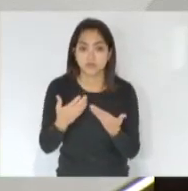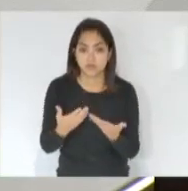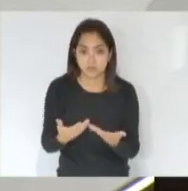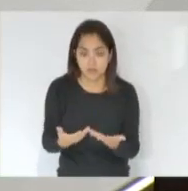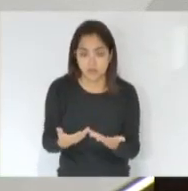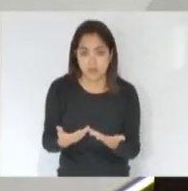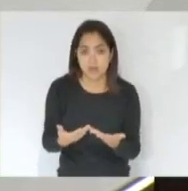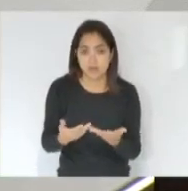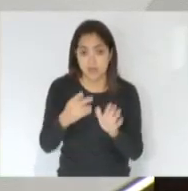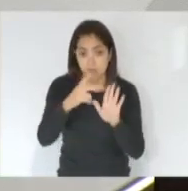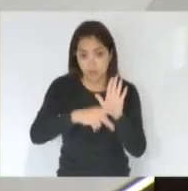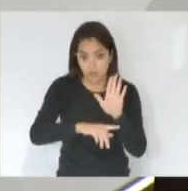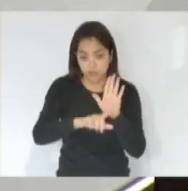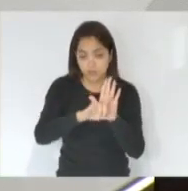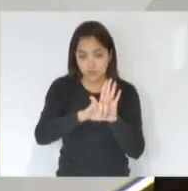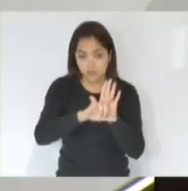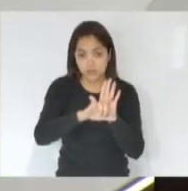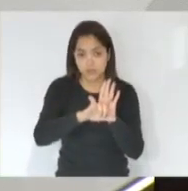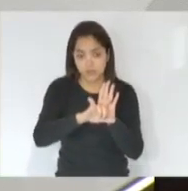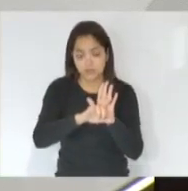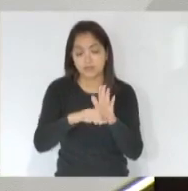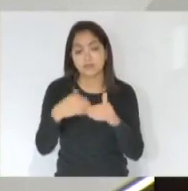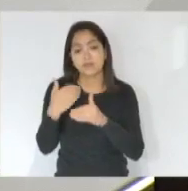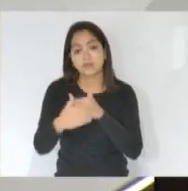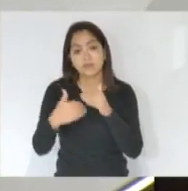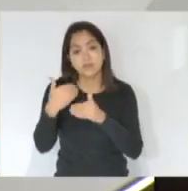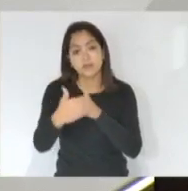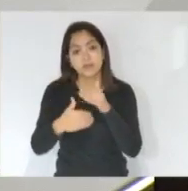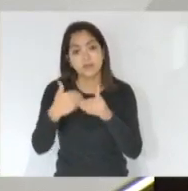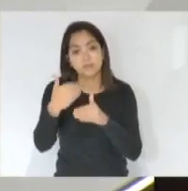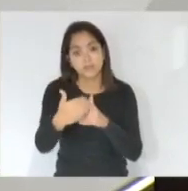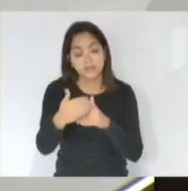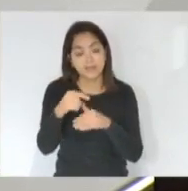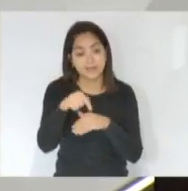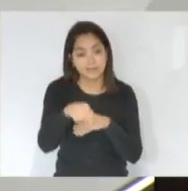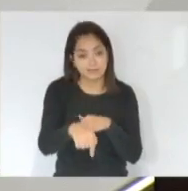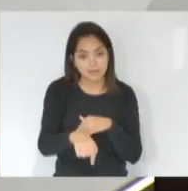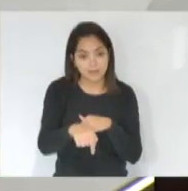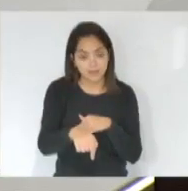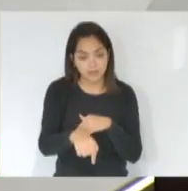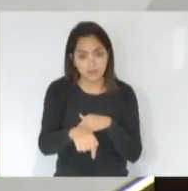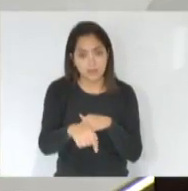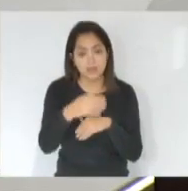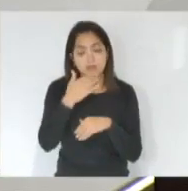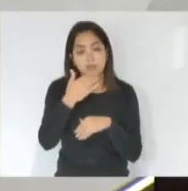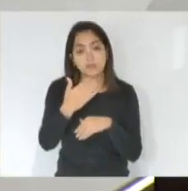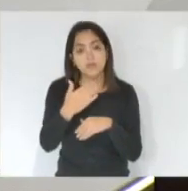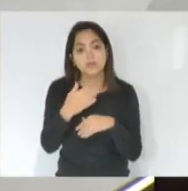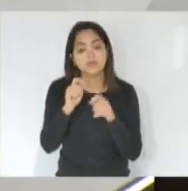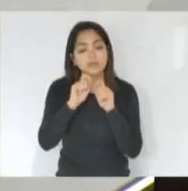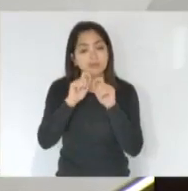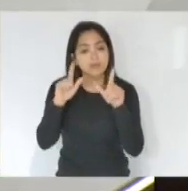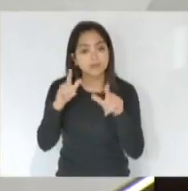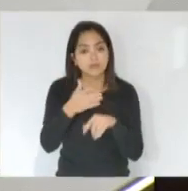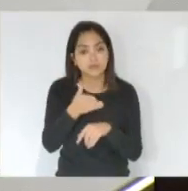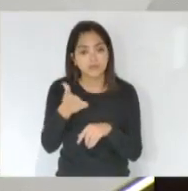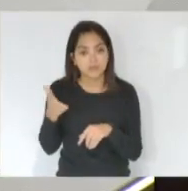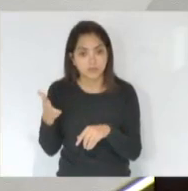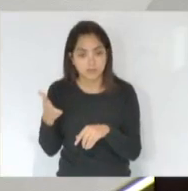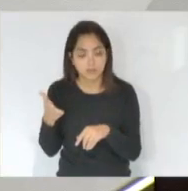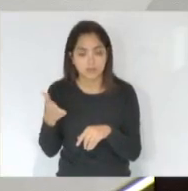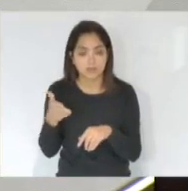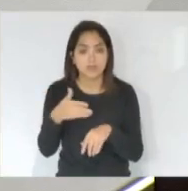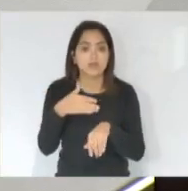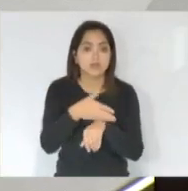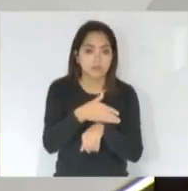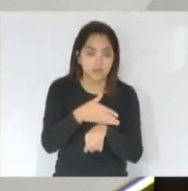essa é a razão de ser do projeto de lei que tramita nesta casa, para o qual peço atenção devida dos colegas que